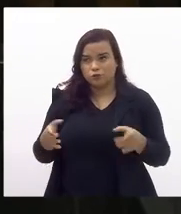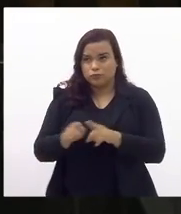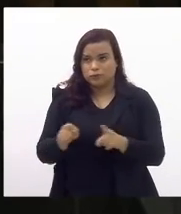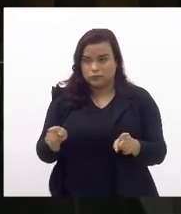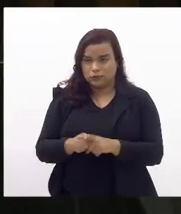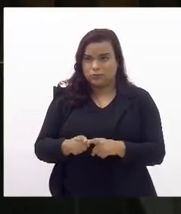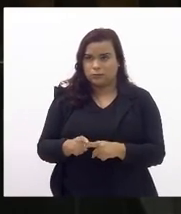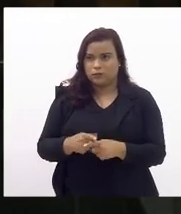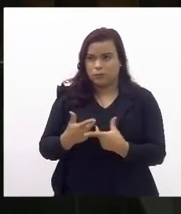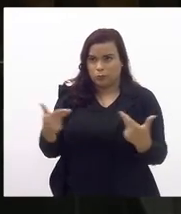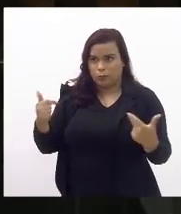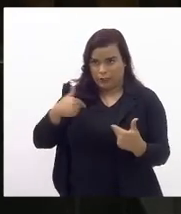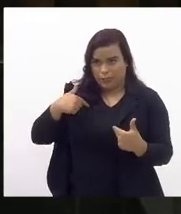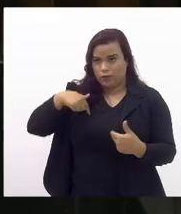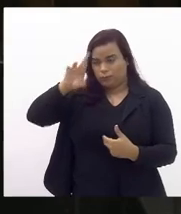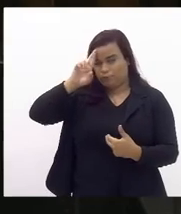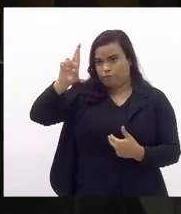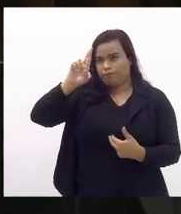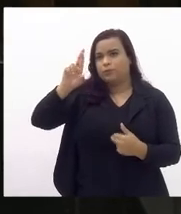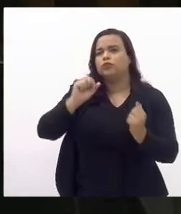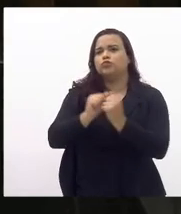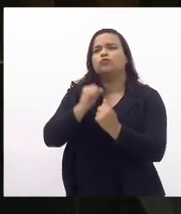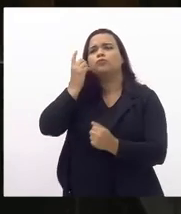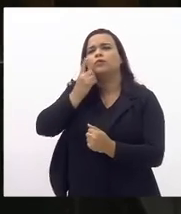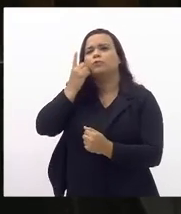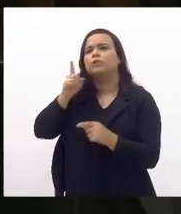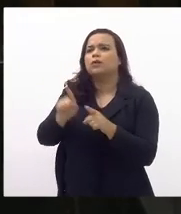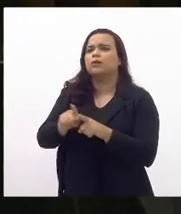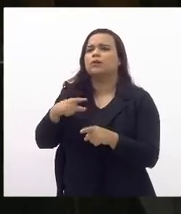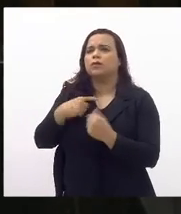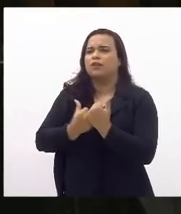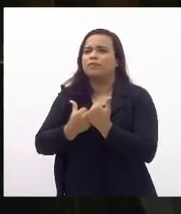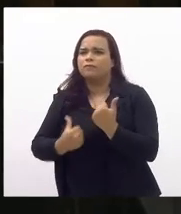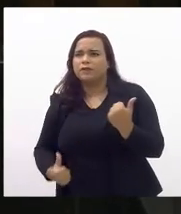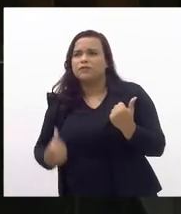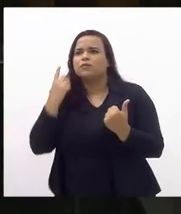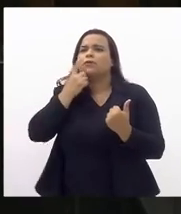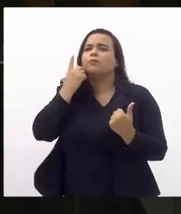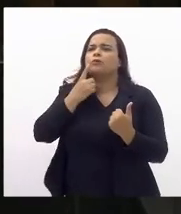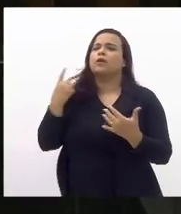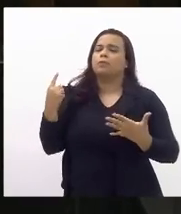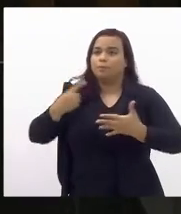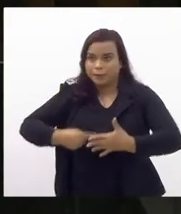tragédia que eu presido com outros deputados, que tem uma deputada do PSOL vice-presidente.